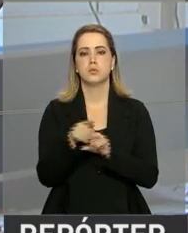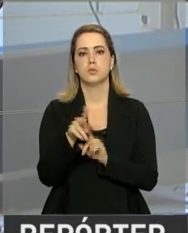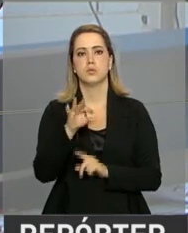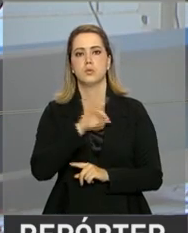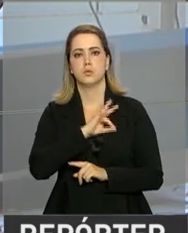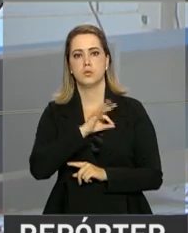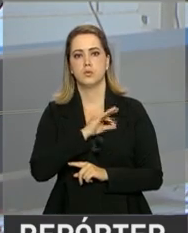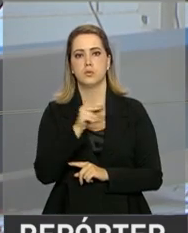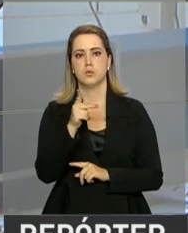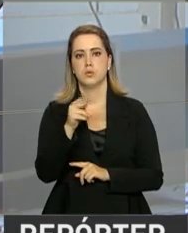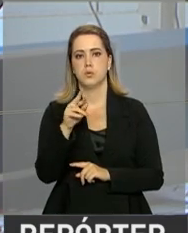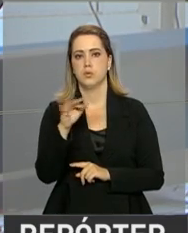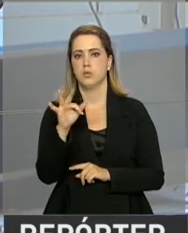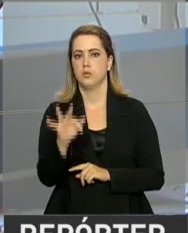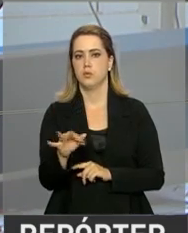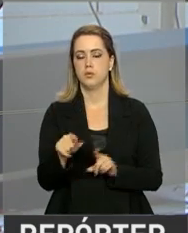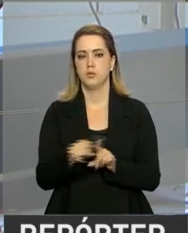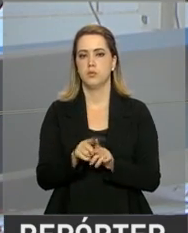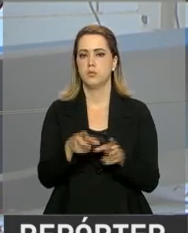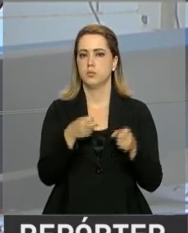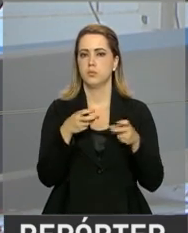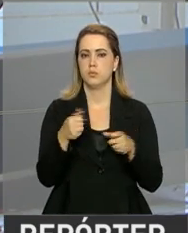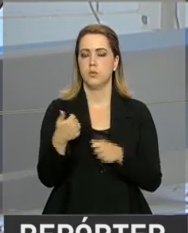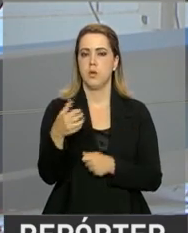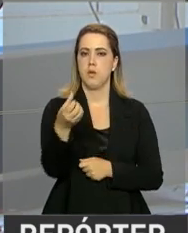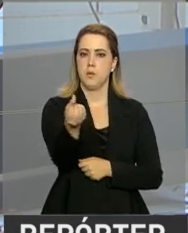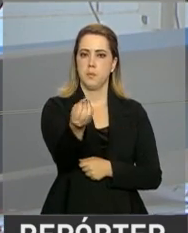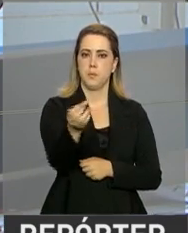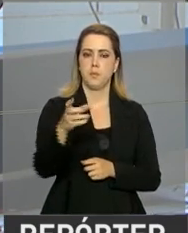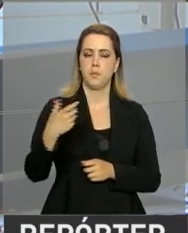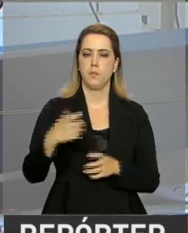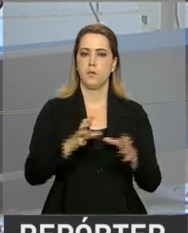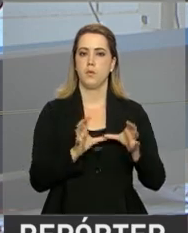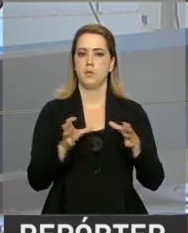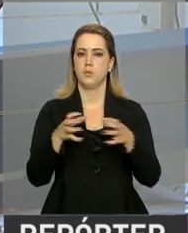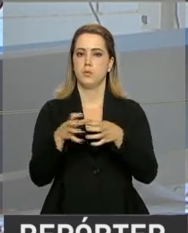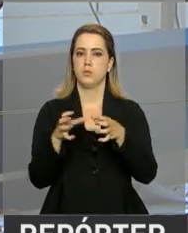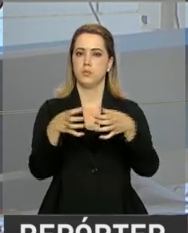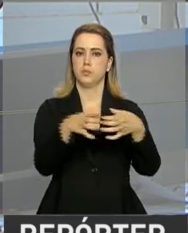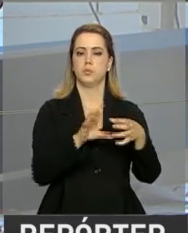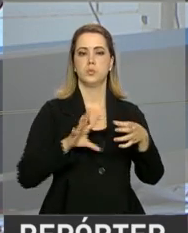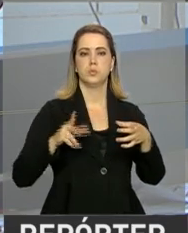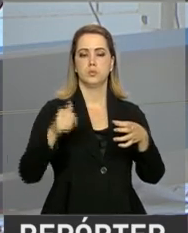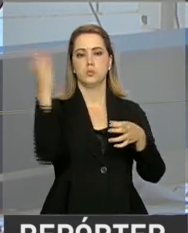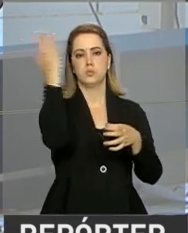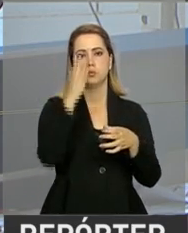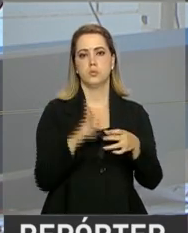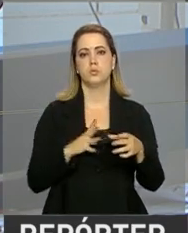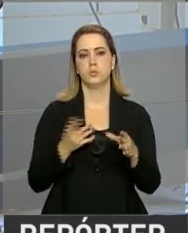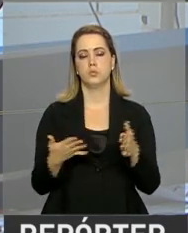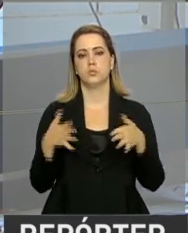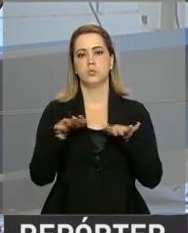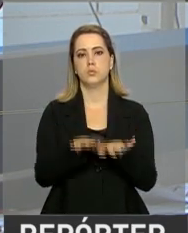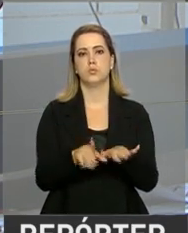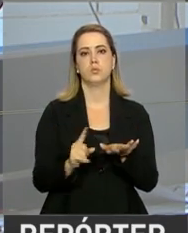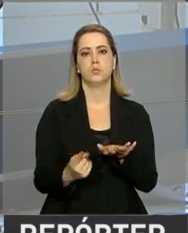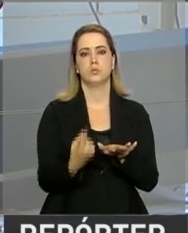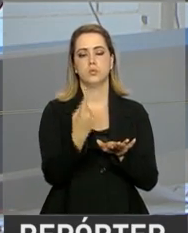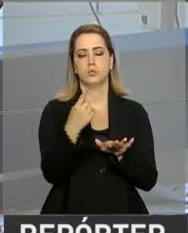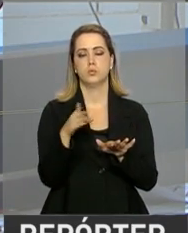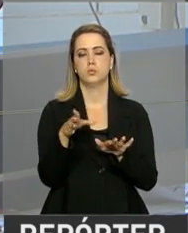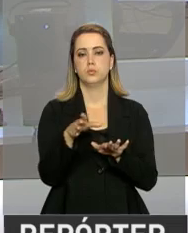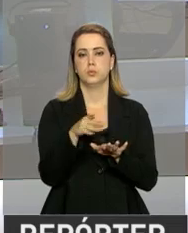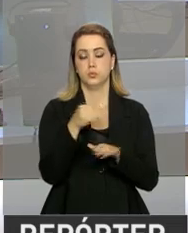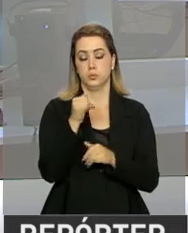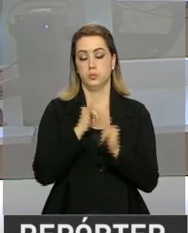federal a expectativa do governo é que os mais de 1600 órgãos de trânsito em todo o país sejam integrados ao registro